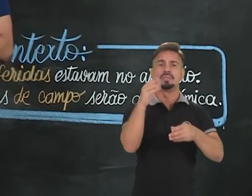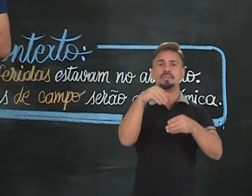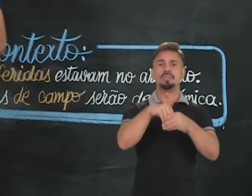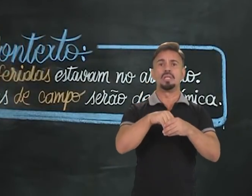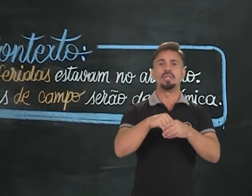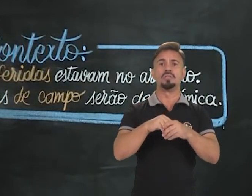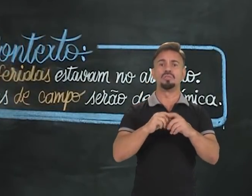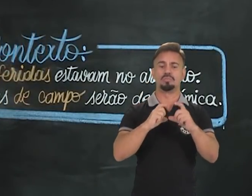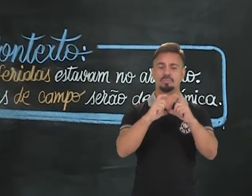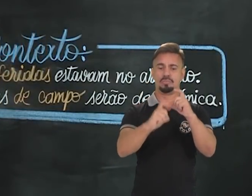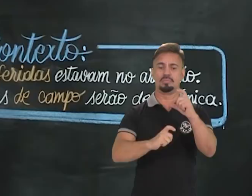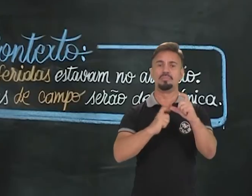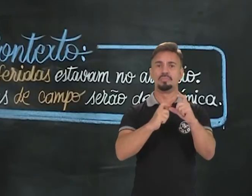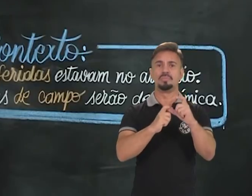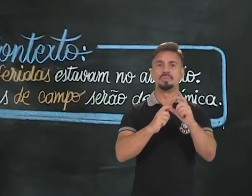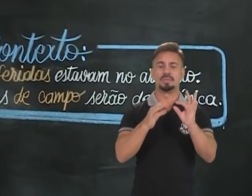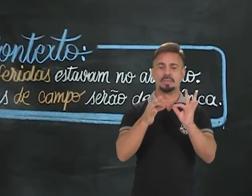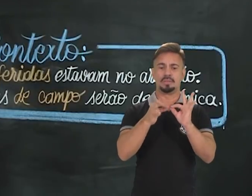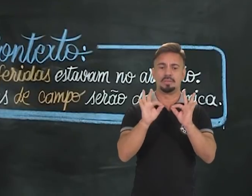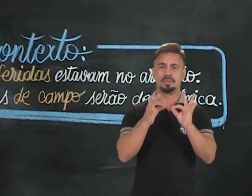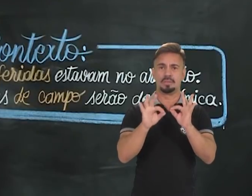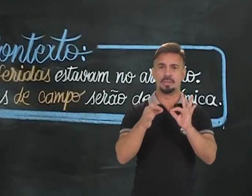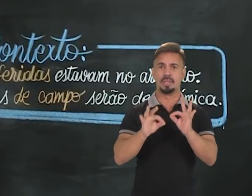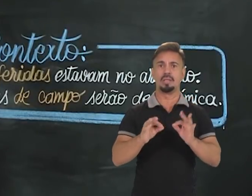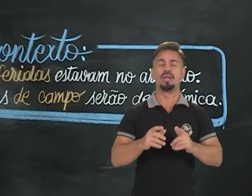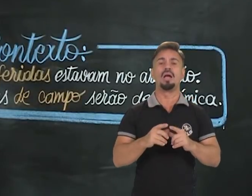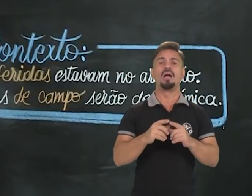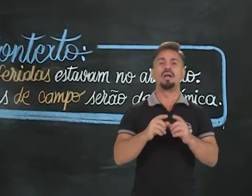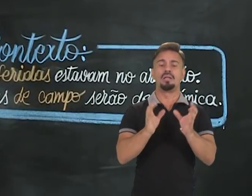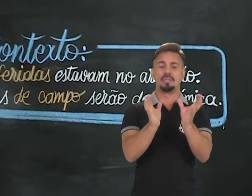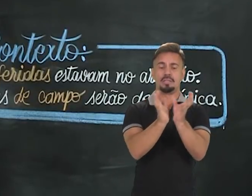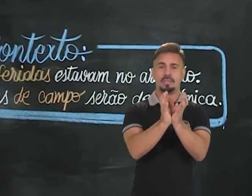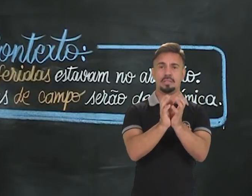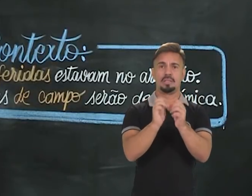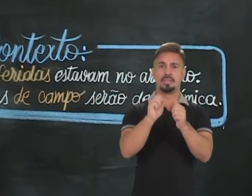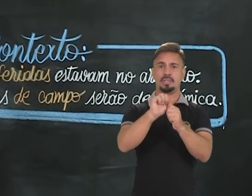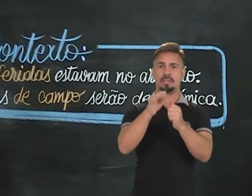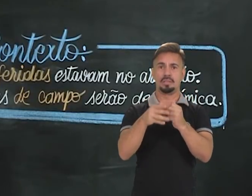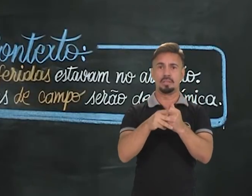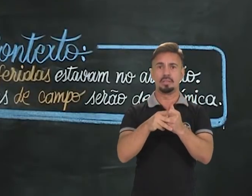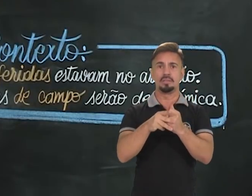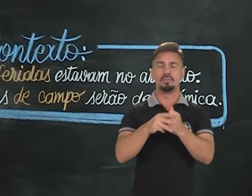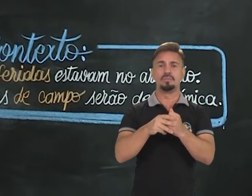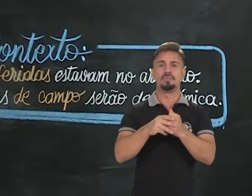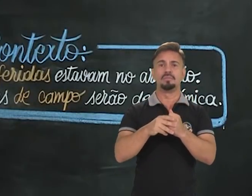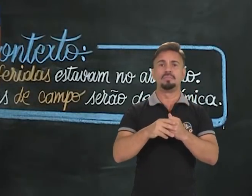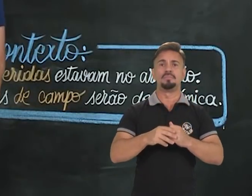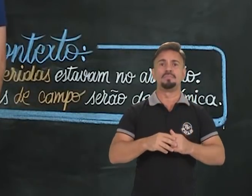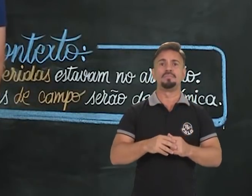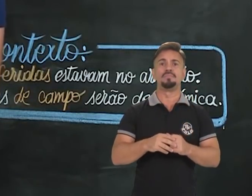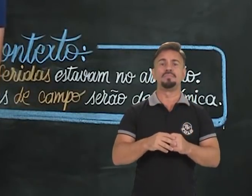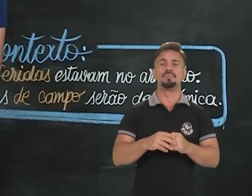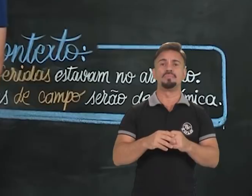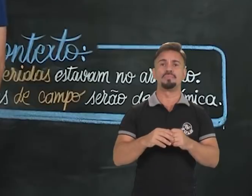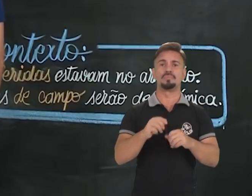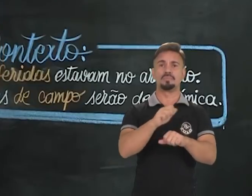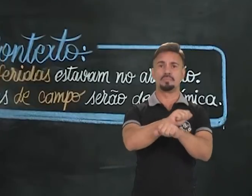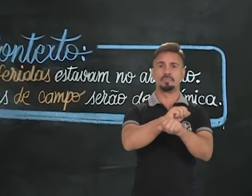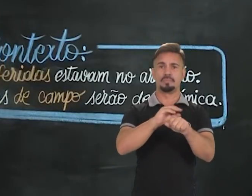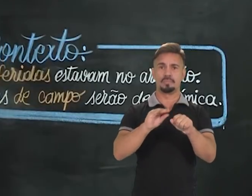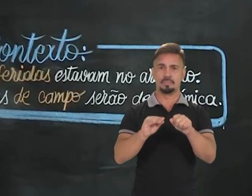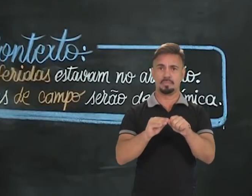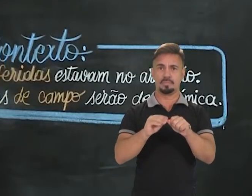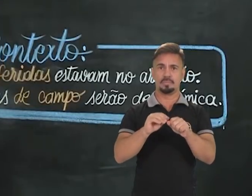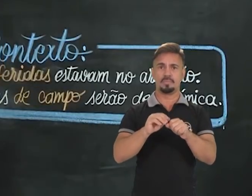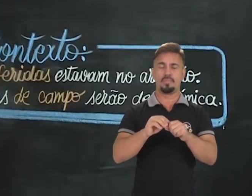ponto de vista morfossintático, as classes adjetivo e sua variação, que é a locução adjetiva, o artigo, o